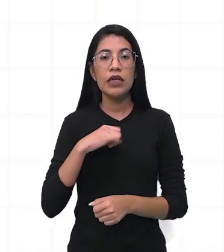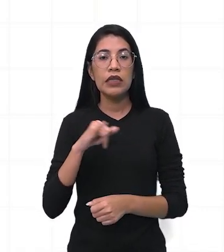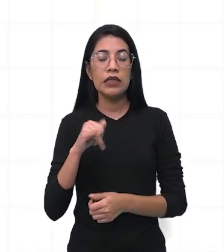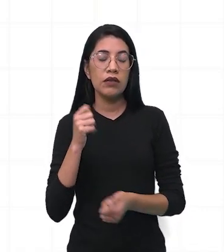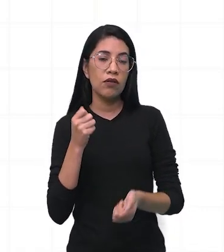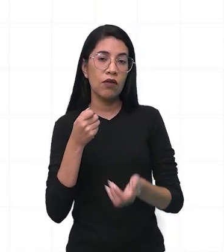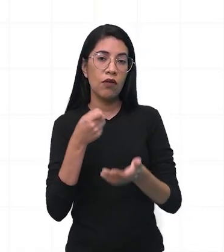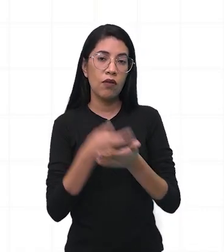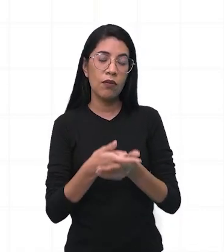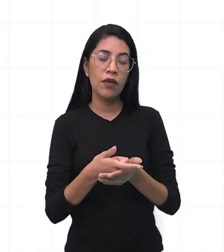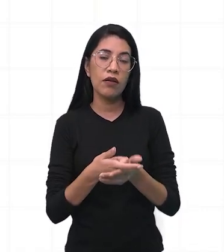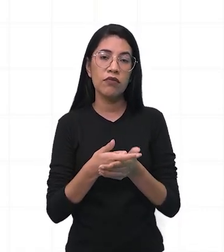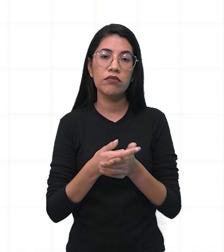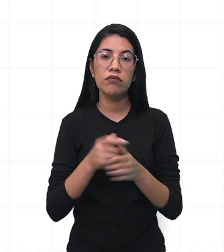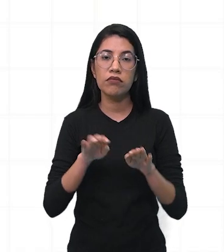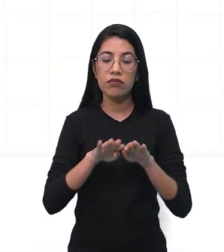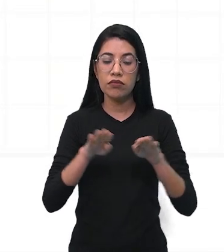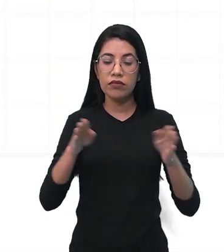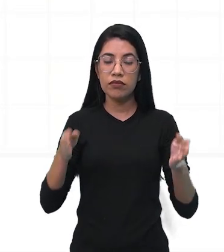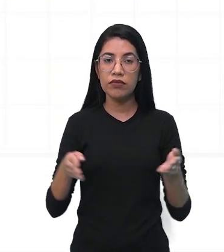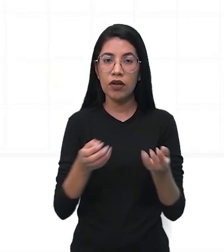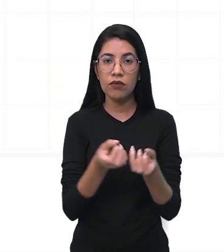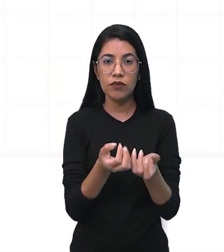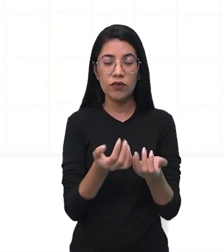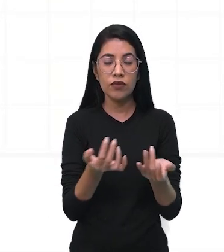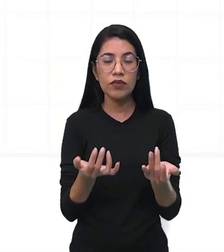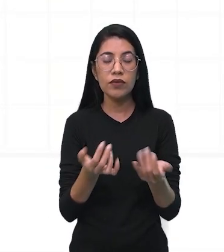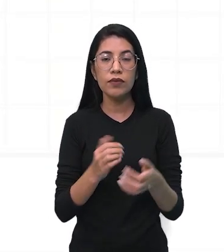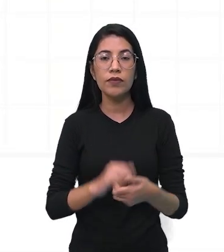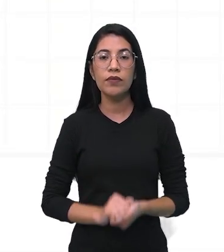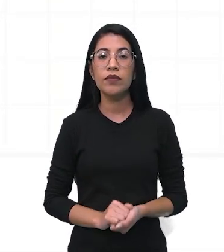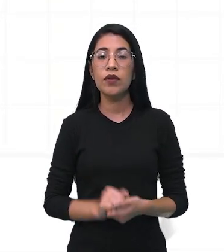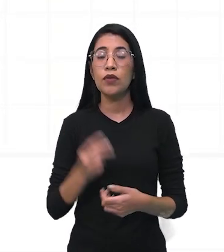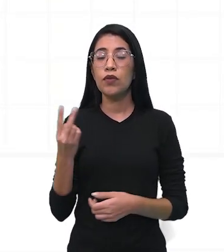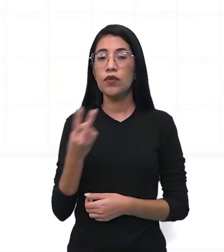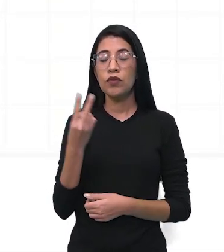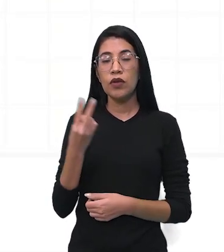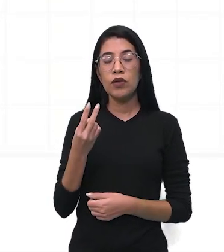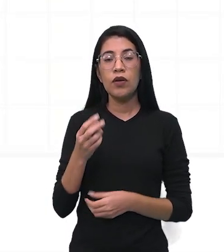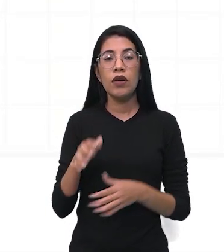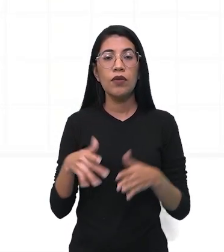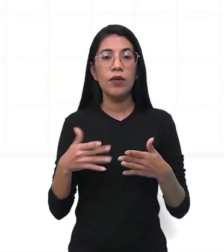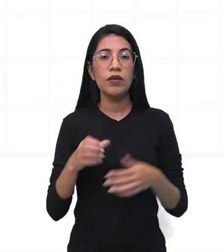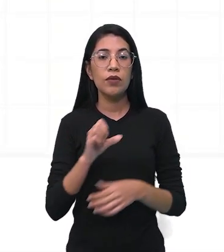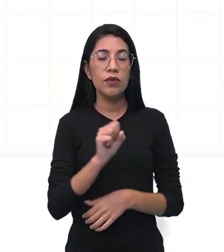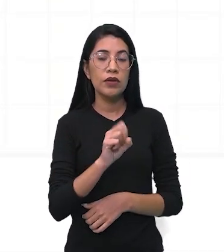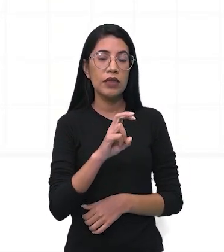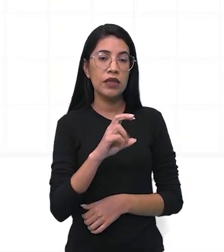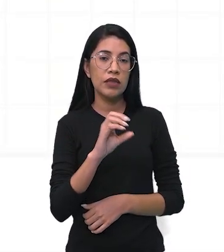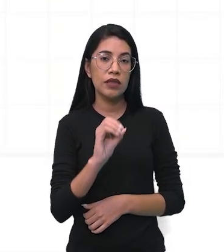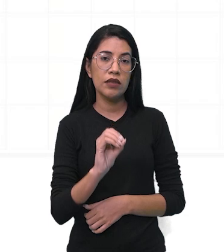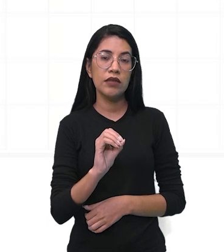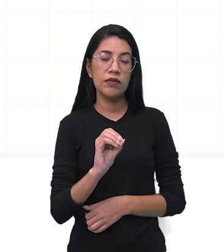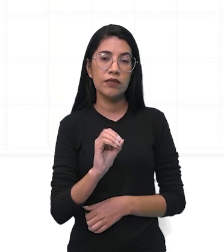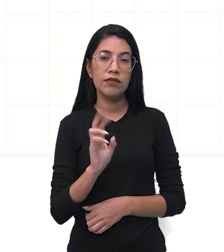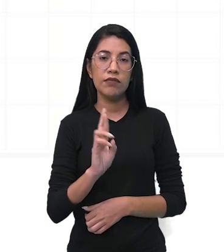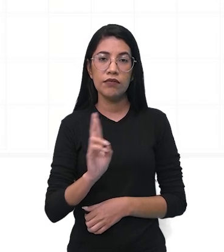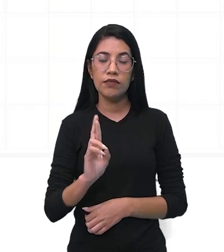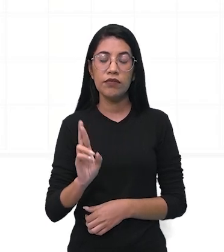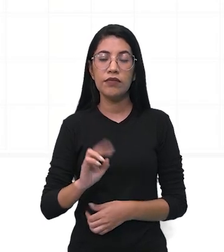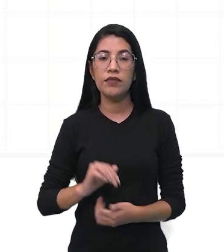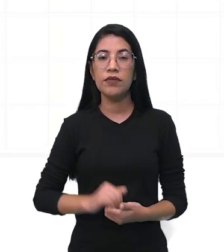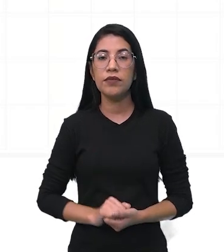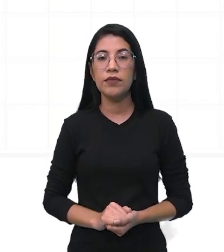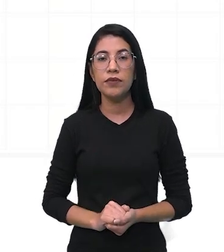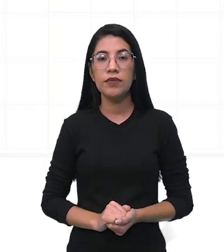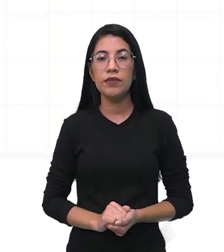fogão? Muito bem, muito bem. Então, quanto é que o fogão vale? 850, né?